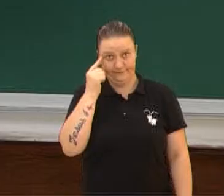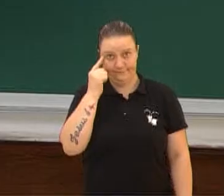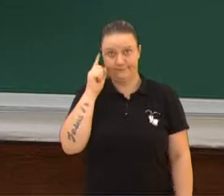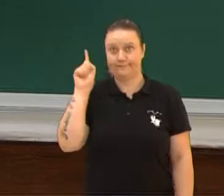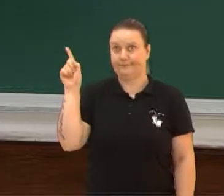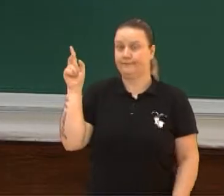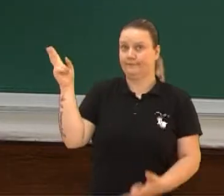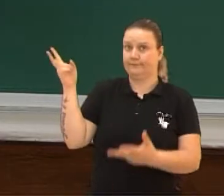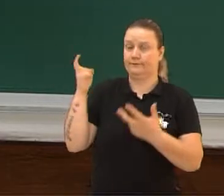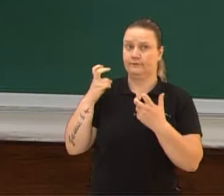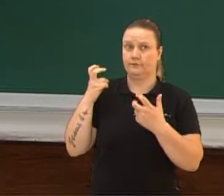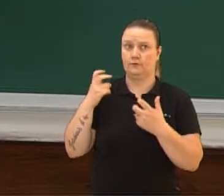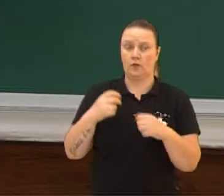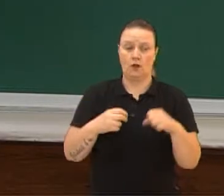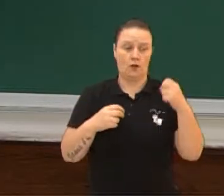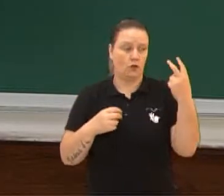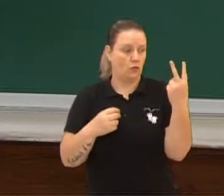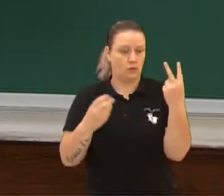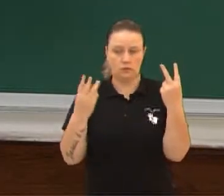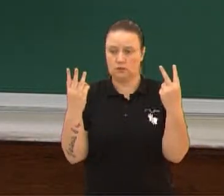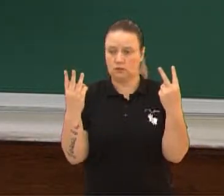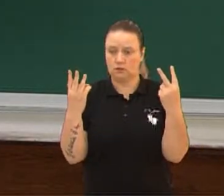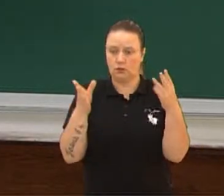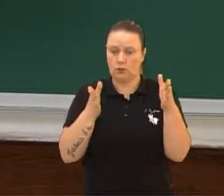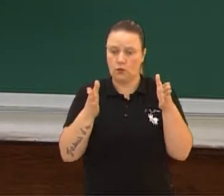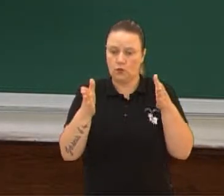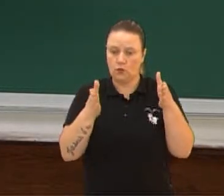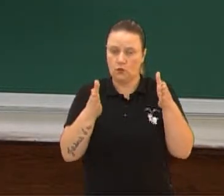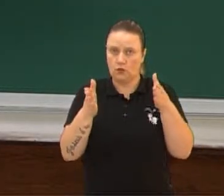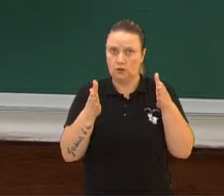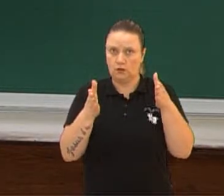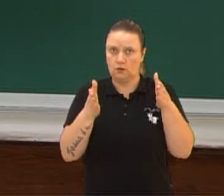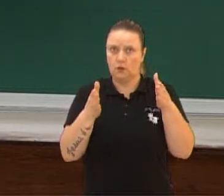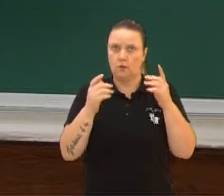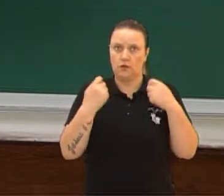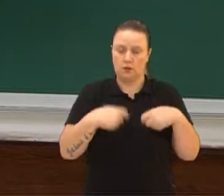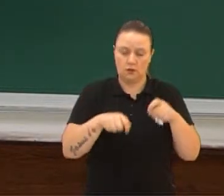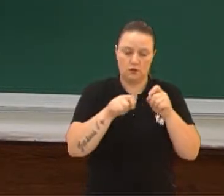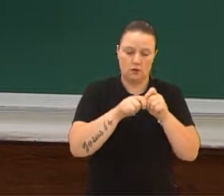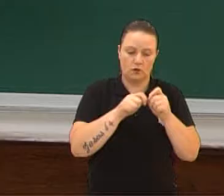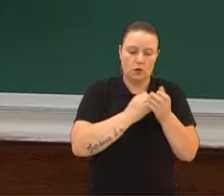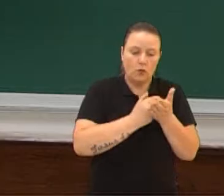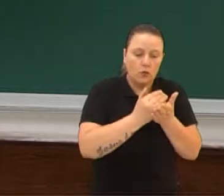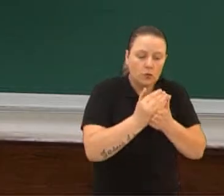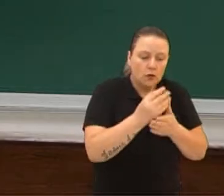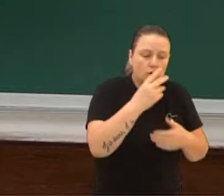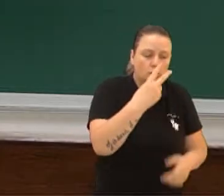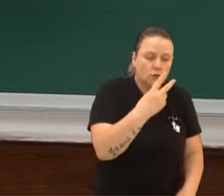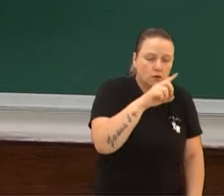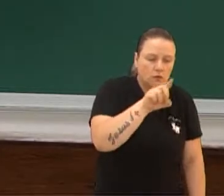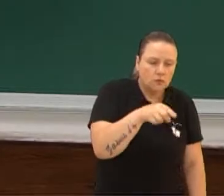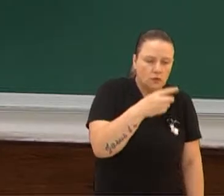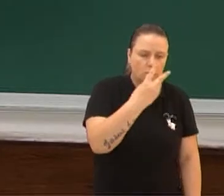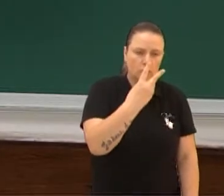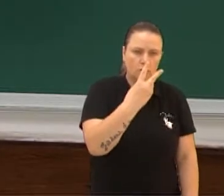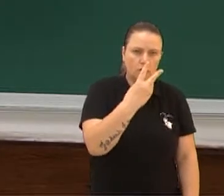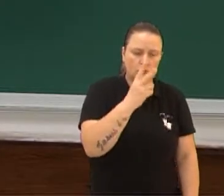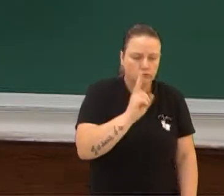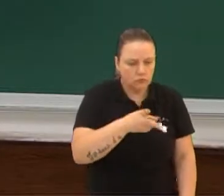te dá a dica, ó. Ele está entre 2 e 3. Então, eu tenho que começar com 2,1 vezes 2,1. E